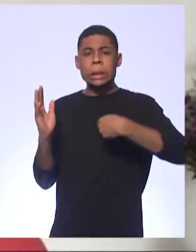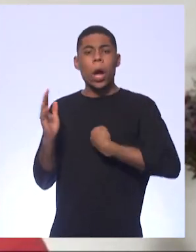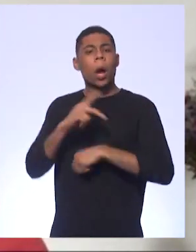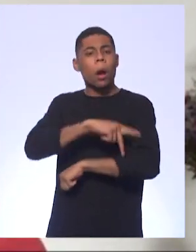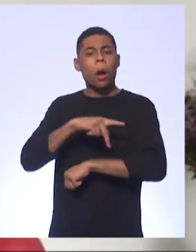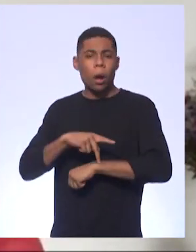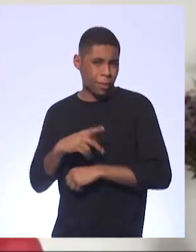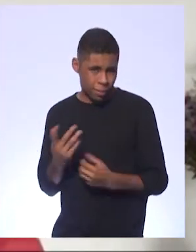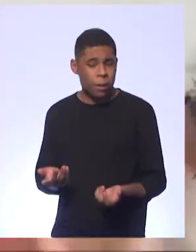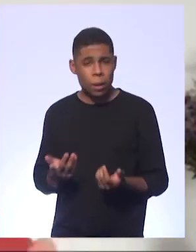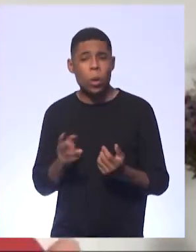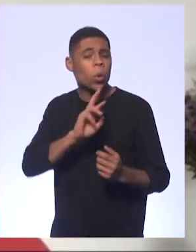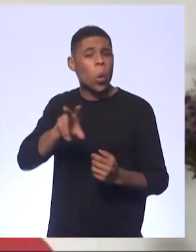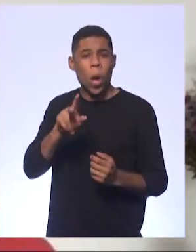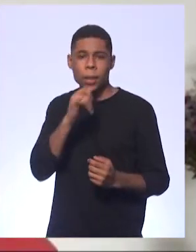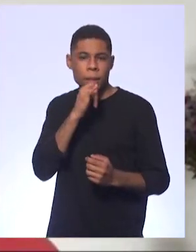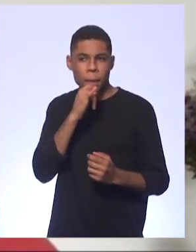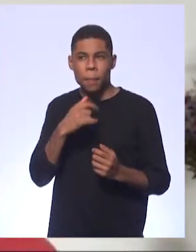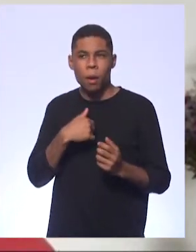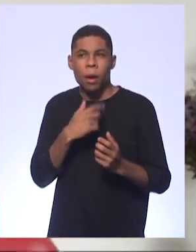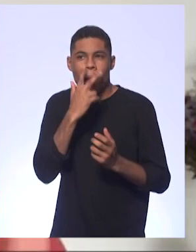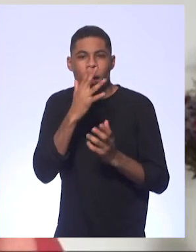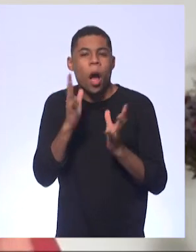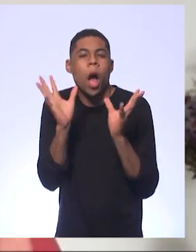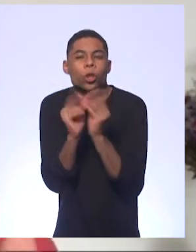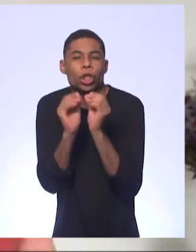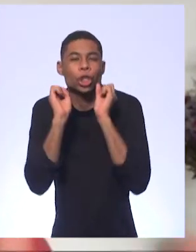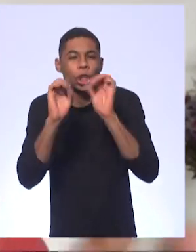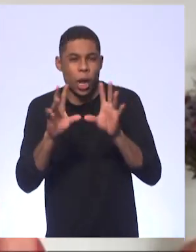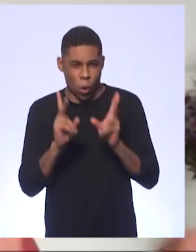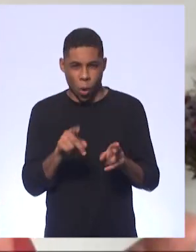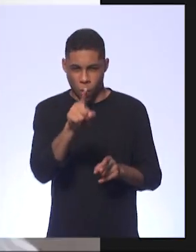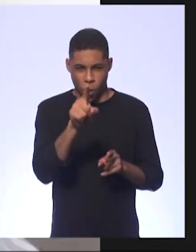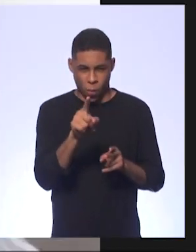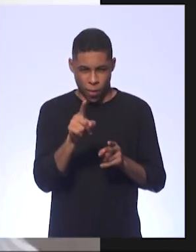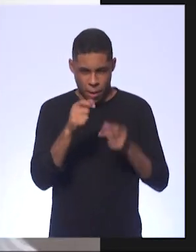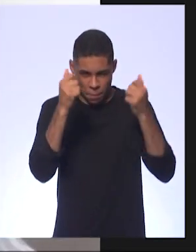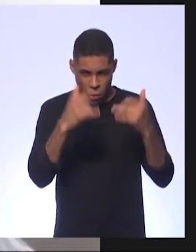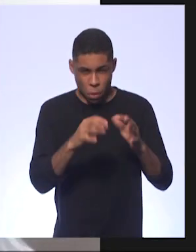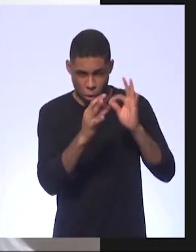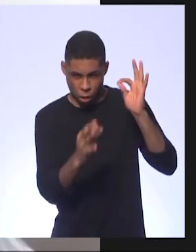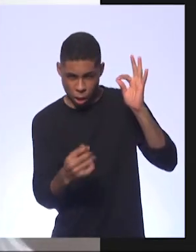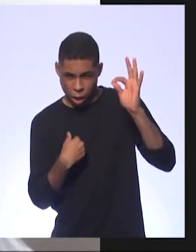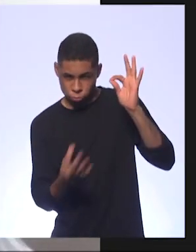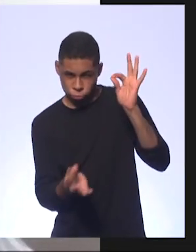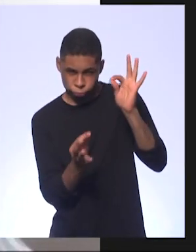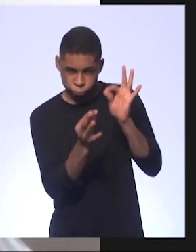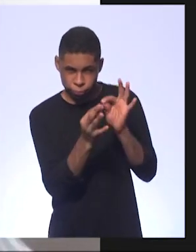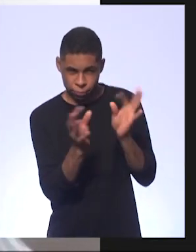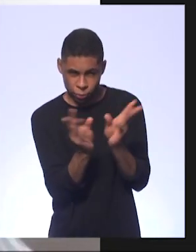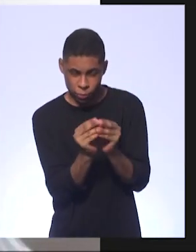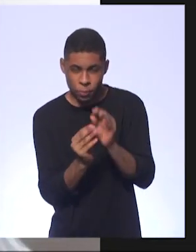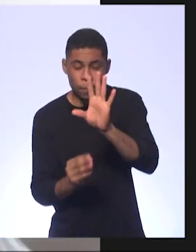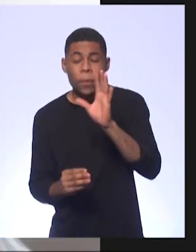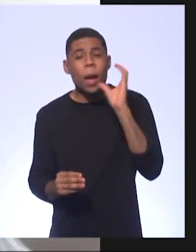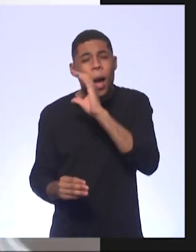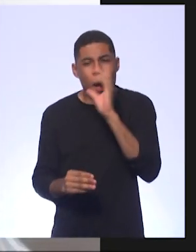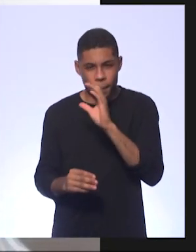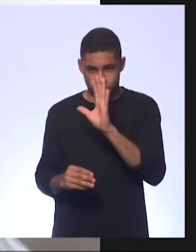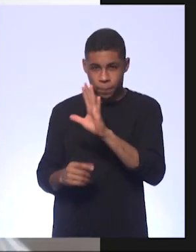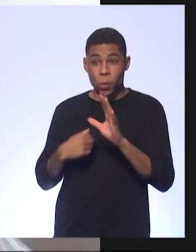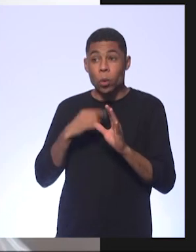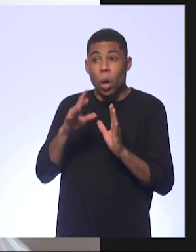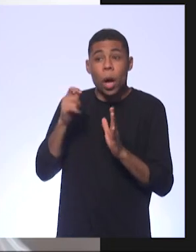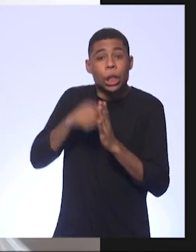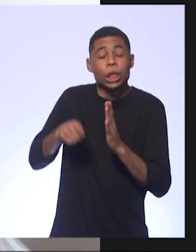não é? Você acha que eu resumi mais ou menos certo? Você resumiu muito bem. Eu só vou insistir um